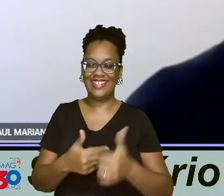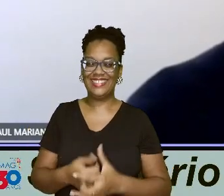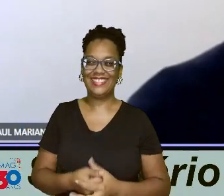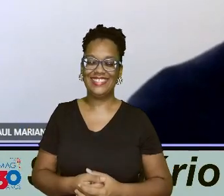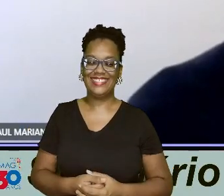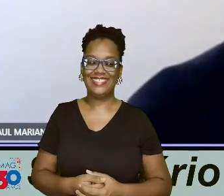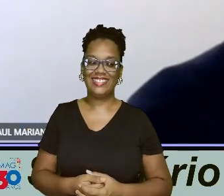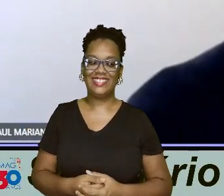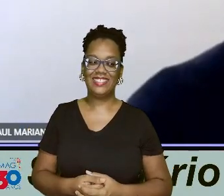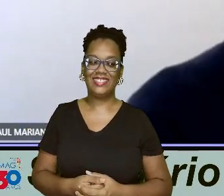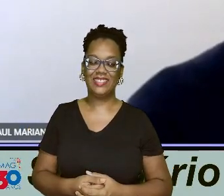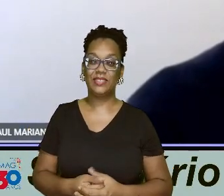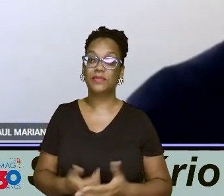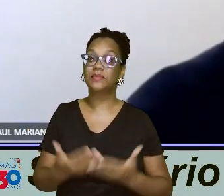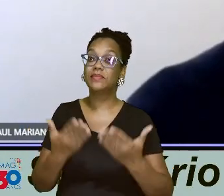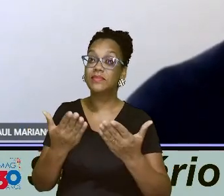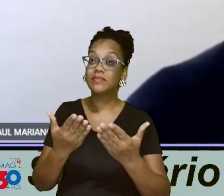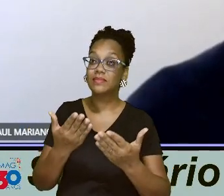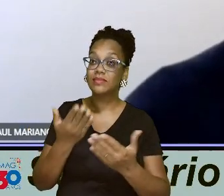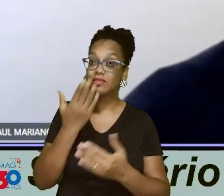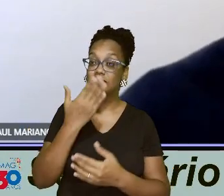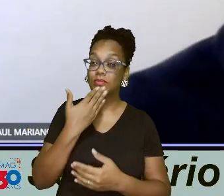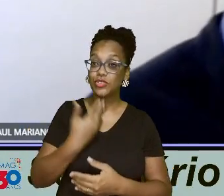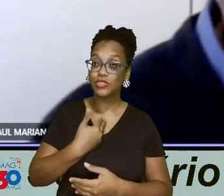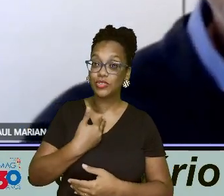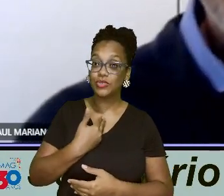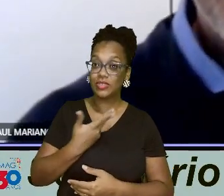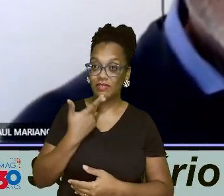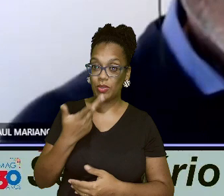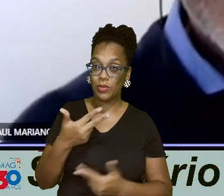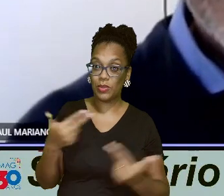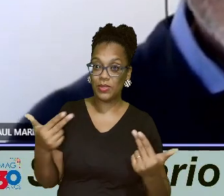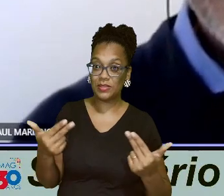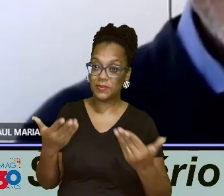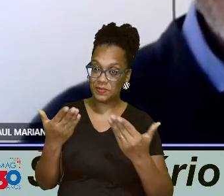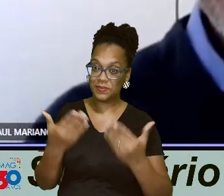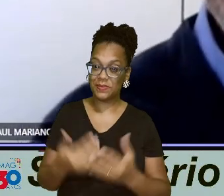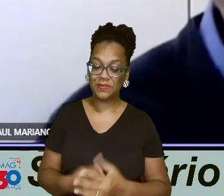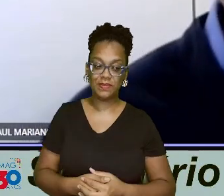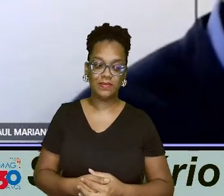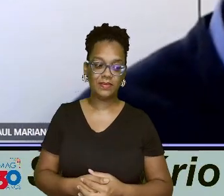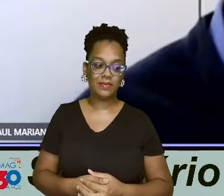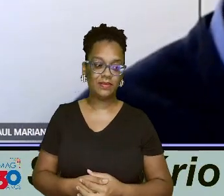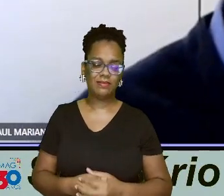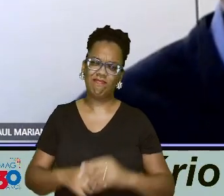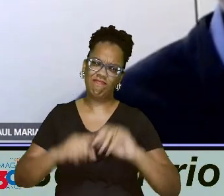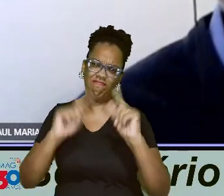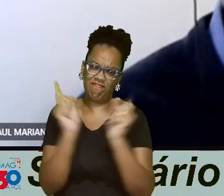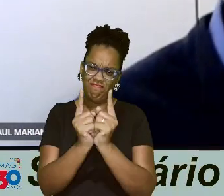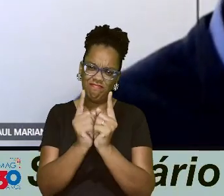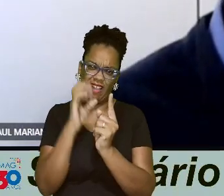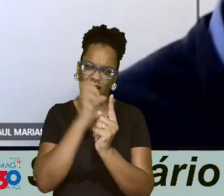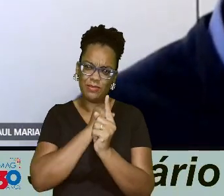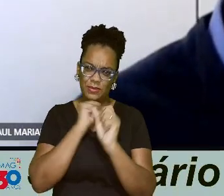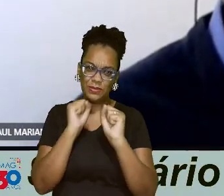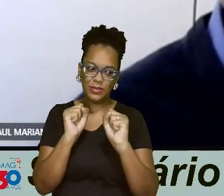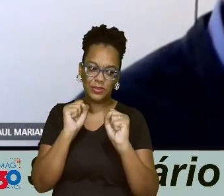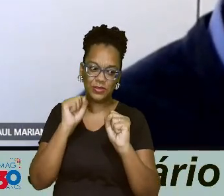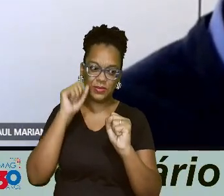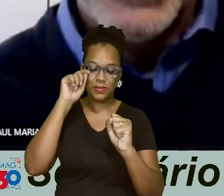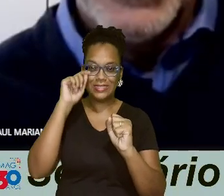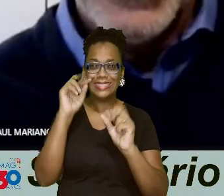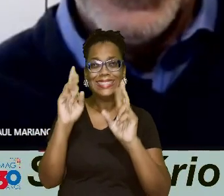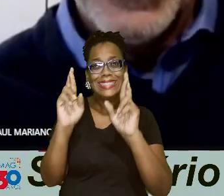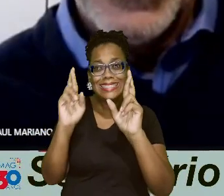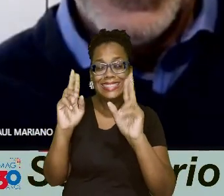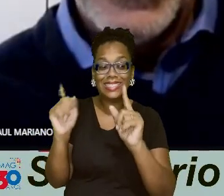Conselheiro, você pediu a palavra, você quer dizer algo? Pois não. Se possível, rapidamente. Diga. Prometo ser breve. Bom,